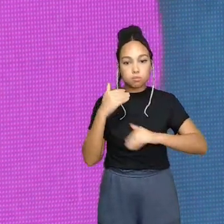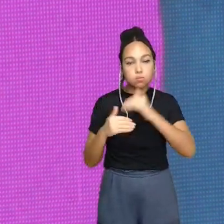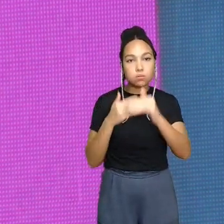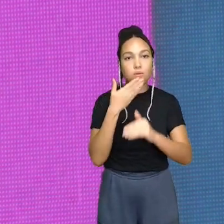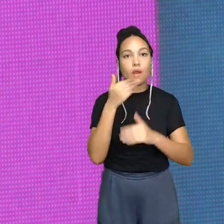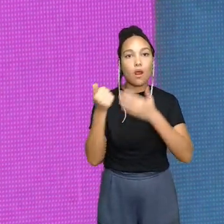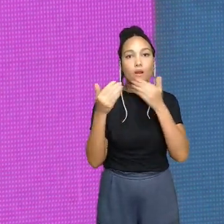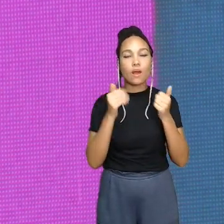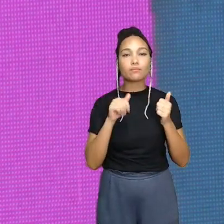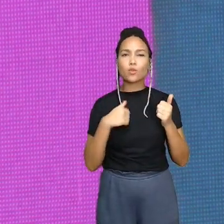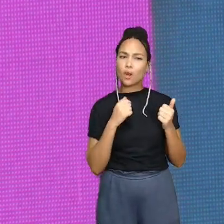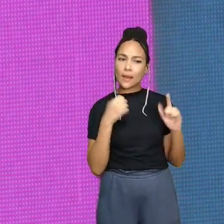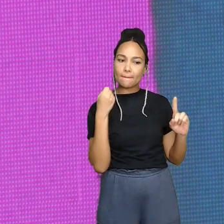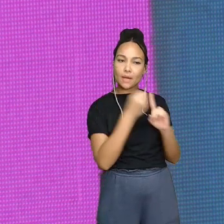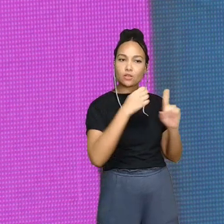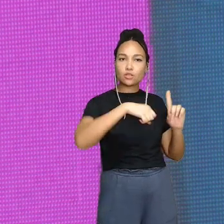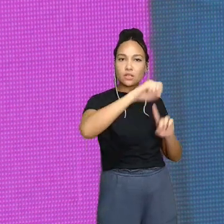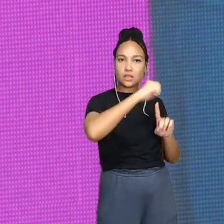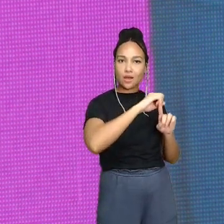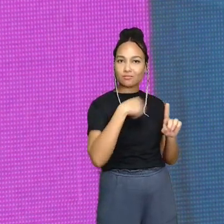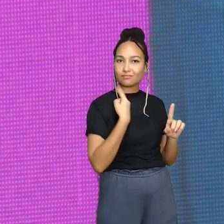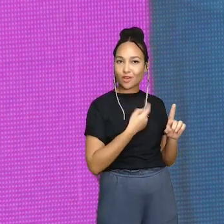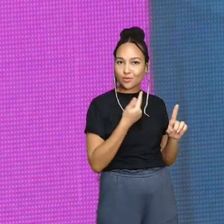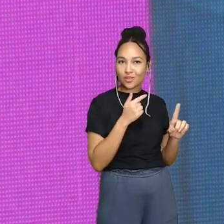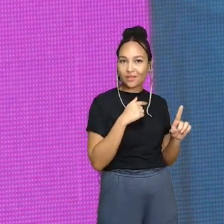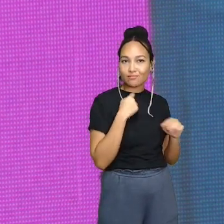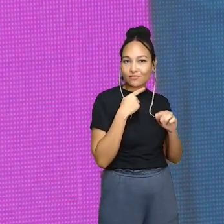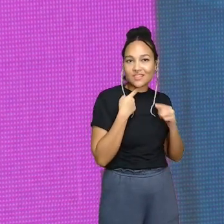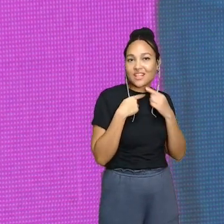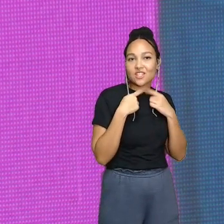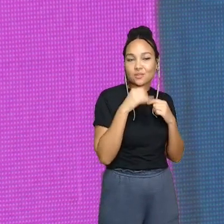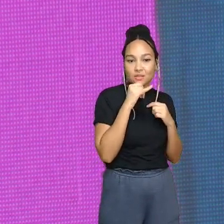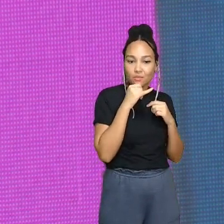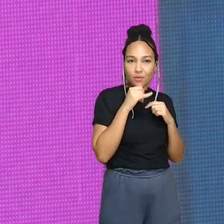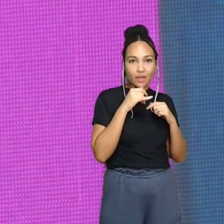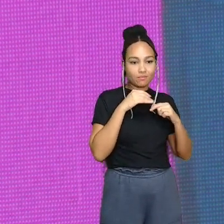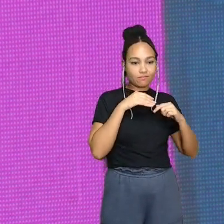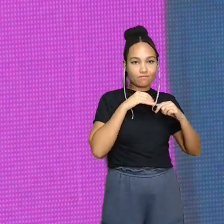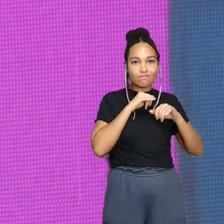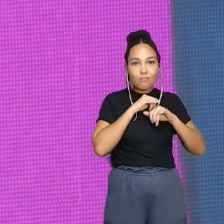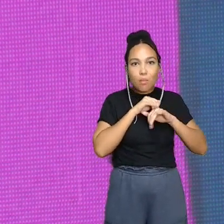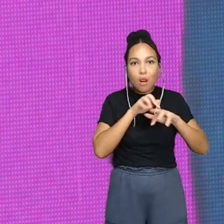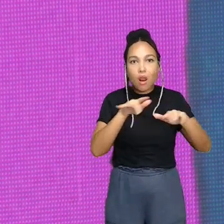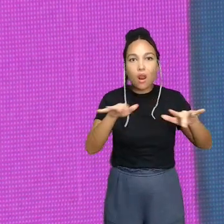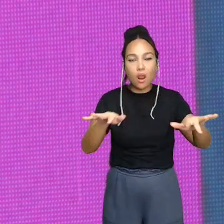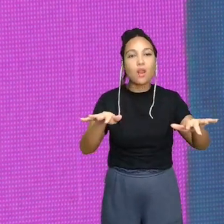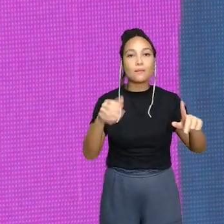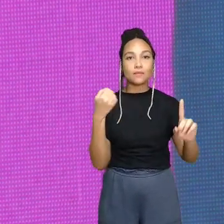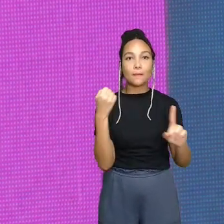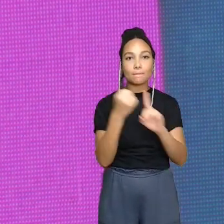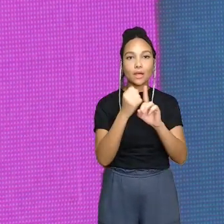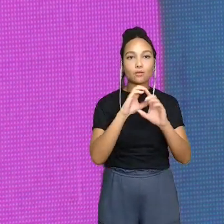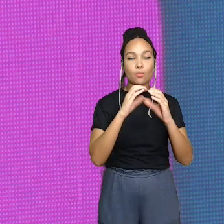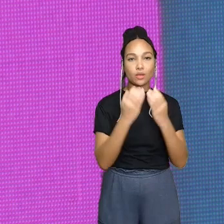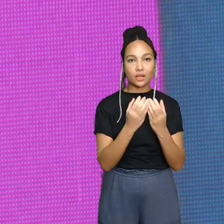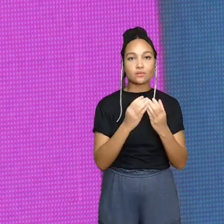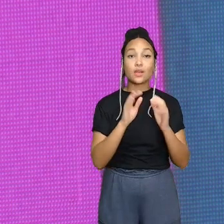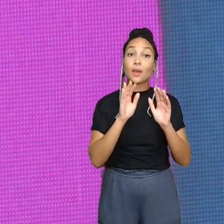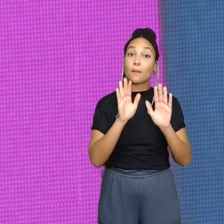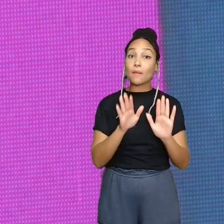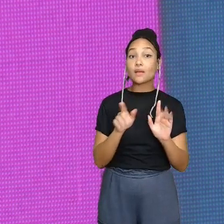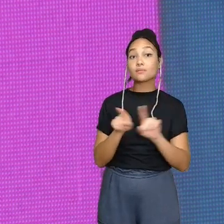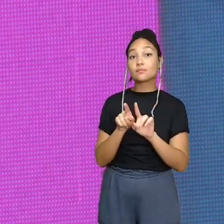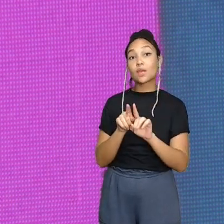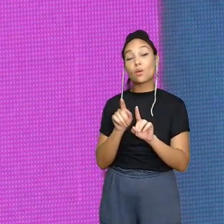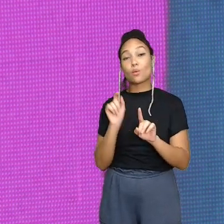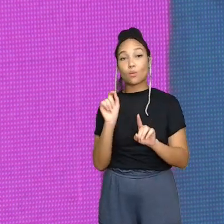social, a gente também tem essa vontade de gerar impacto, chegar em mais pessoas, medir devidamente o impacto. Por outro lado, projetos com